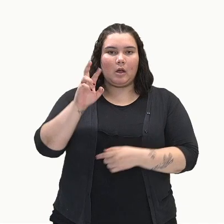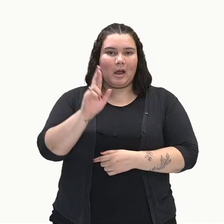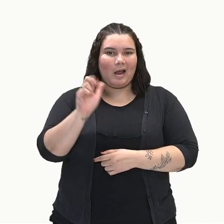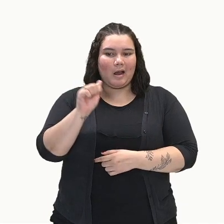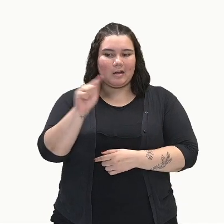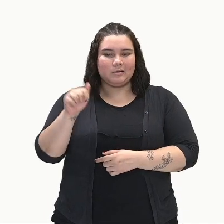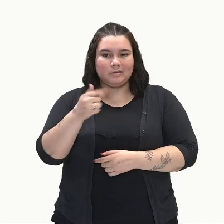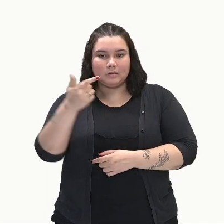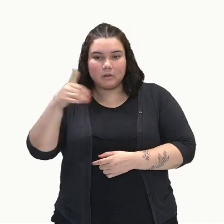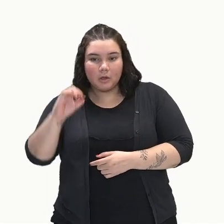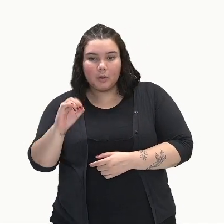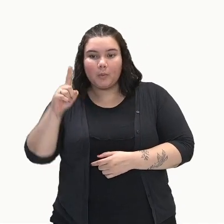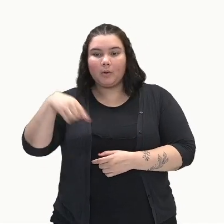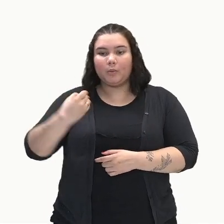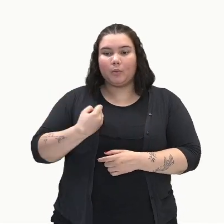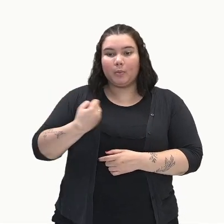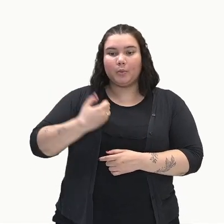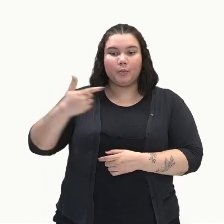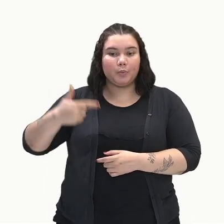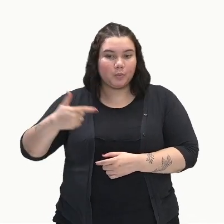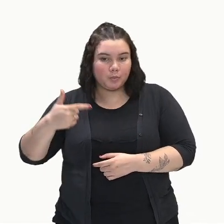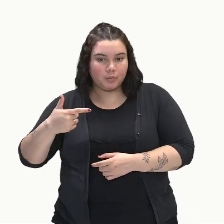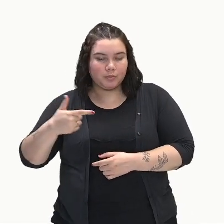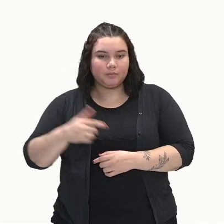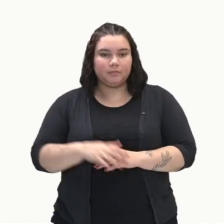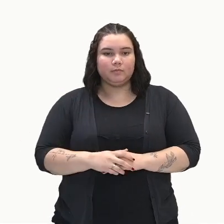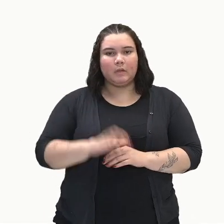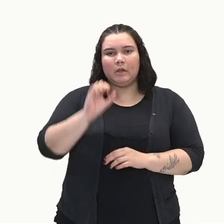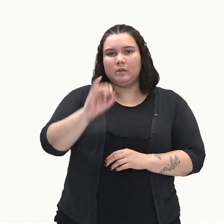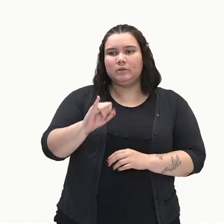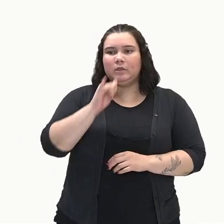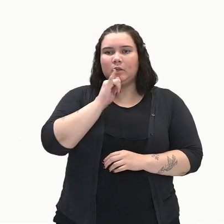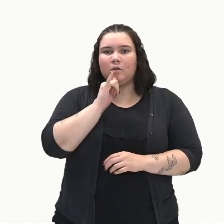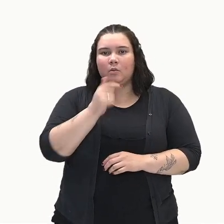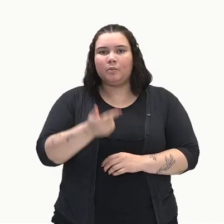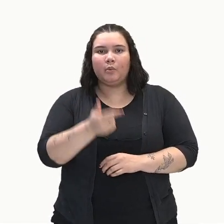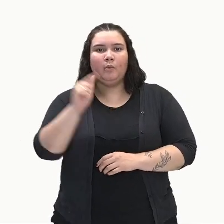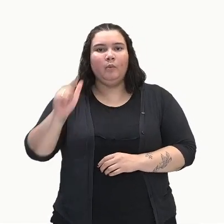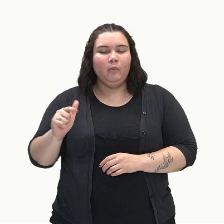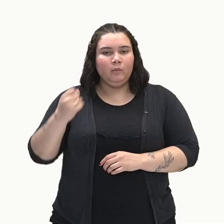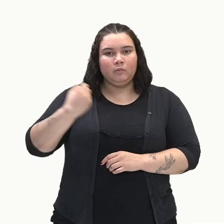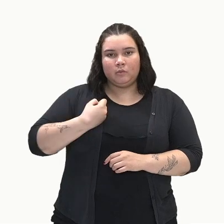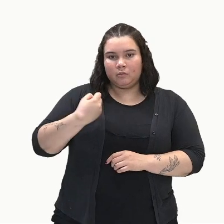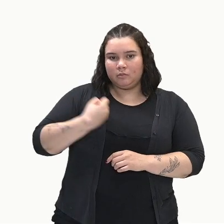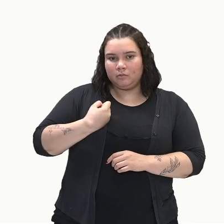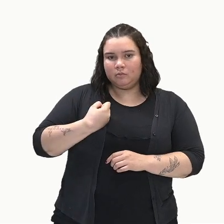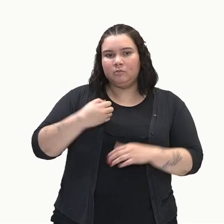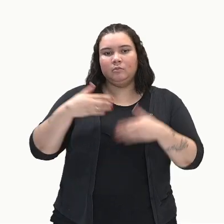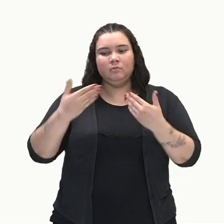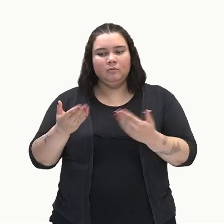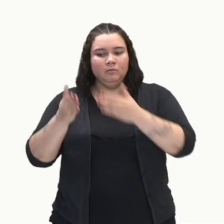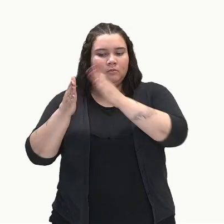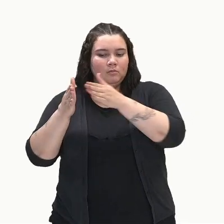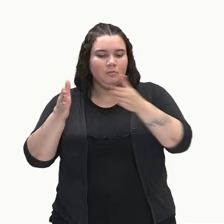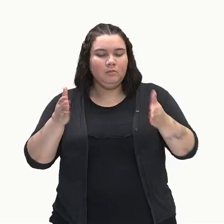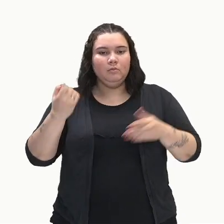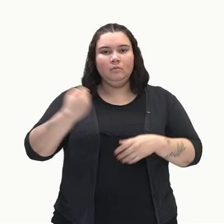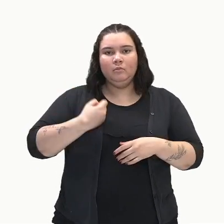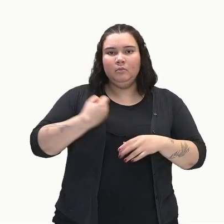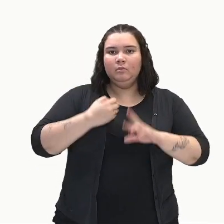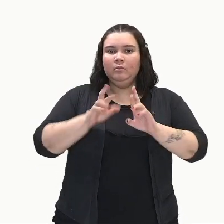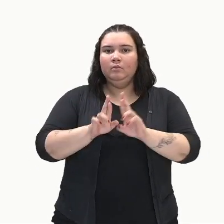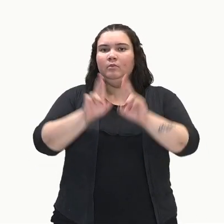se a razão tivesse um outro valor, certamente a sequência seria outra, né?